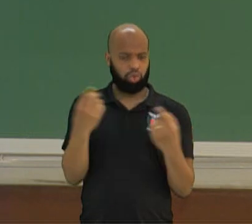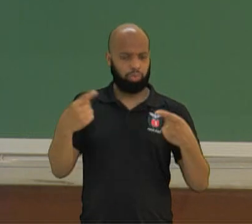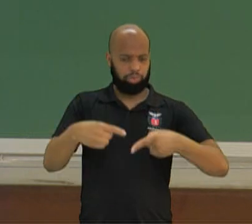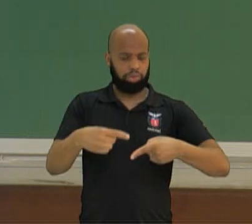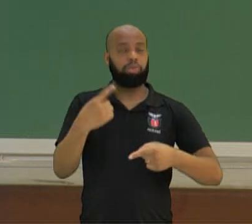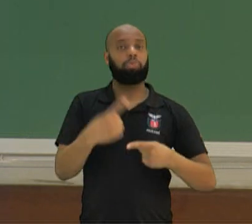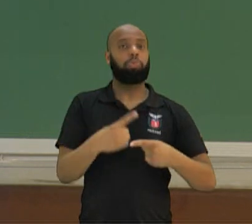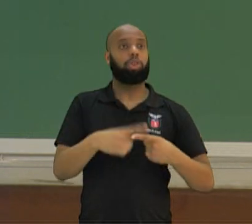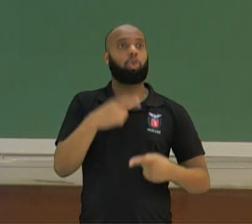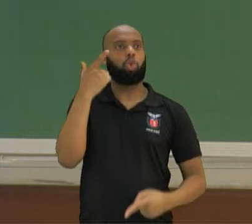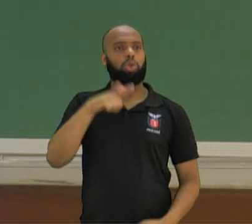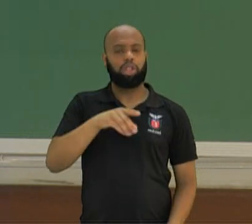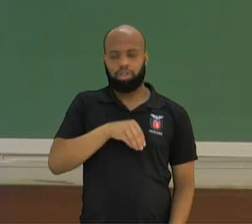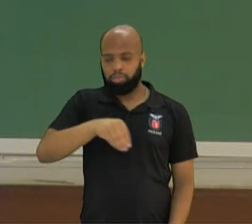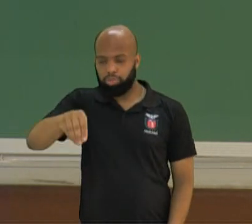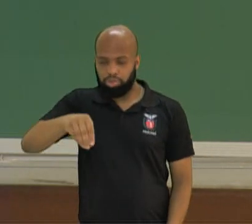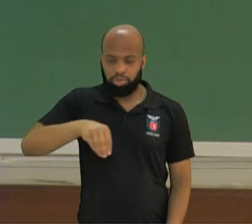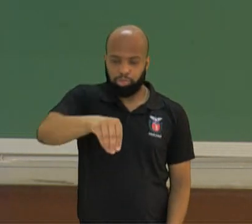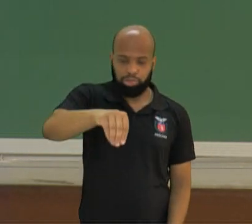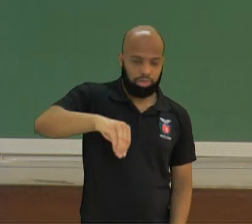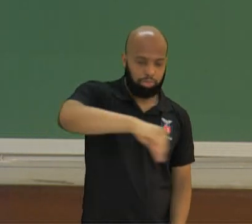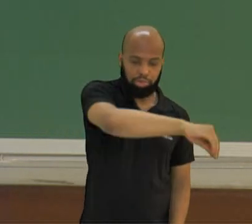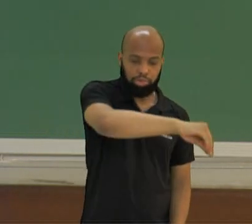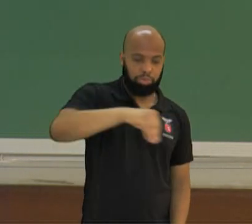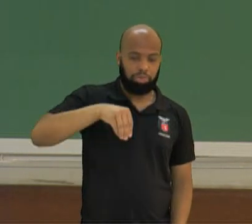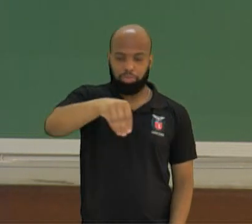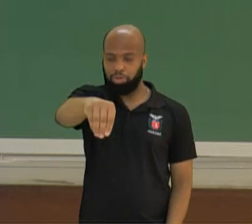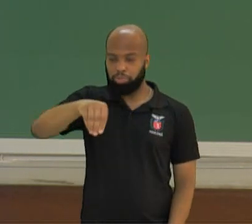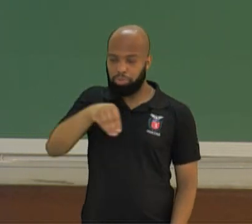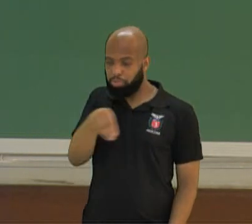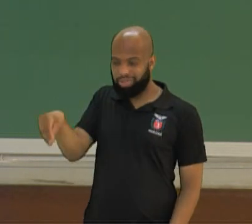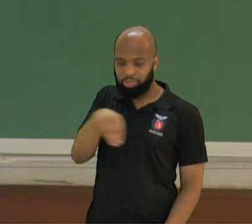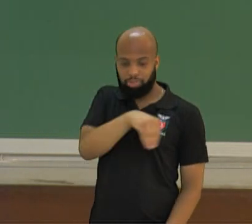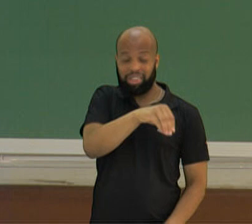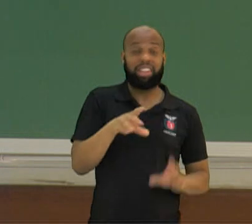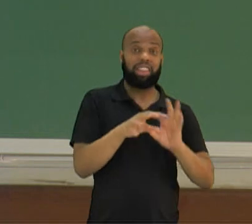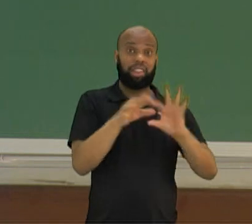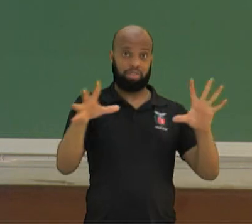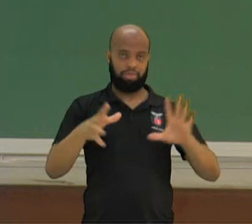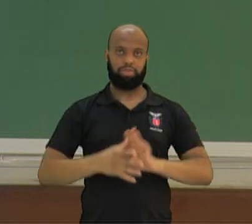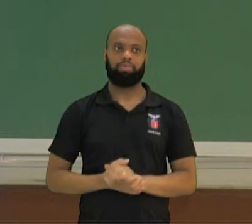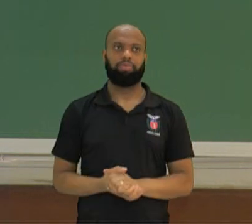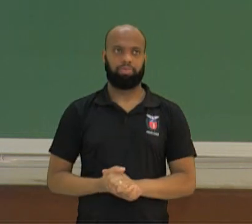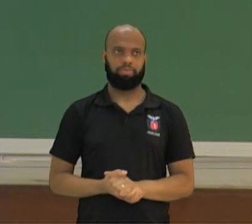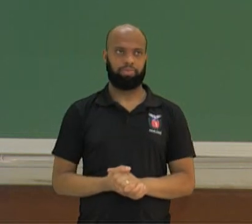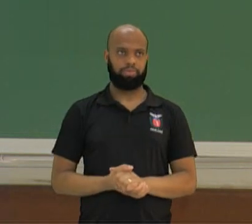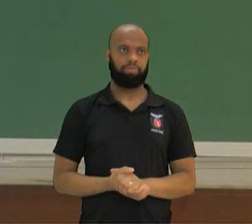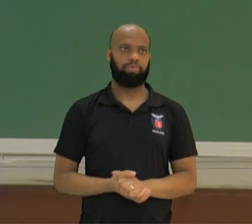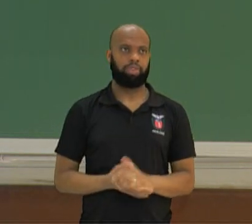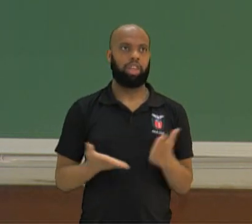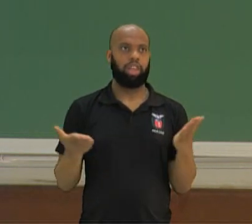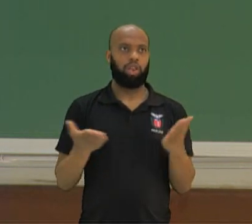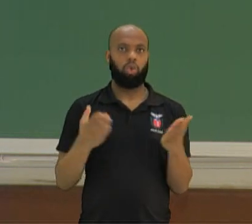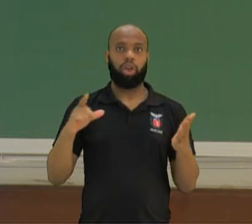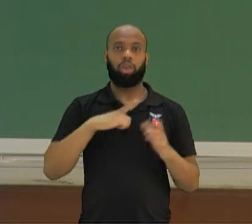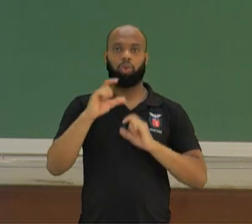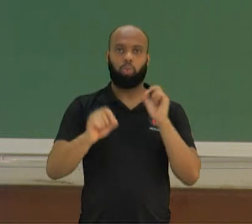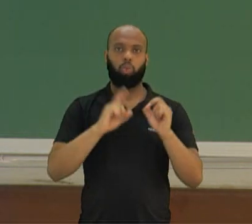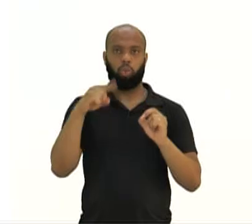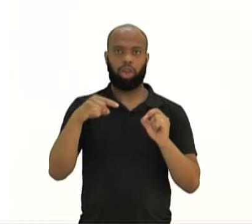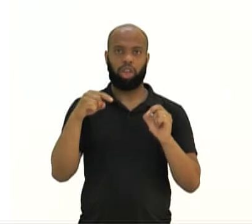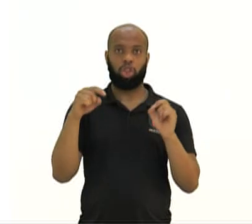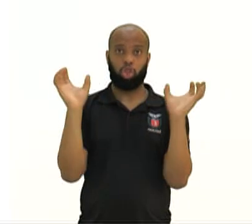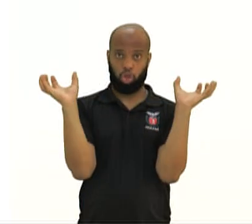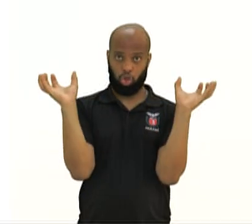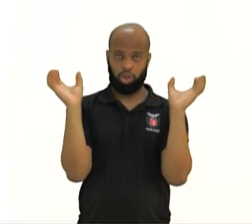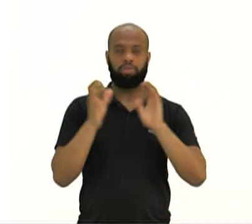por isso, por essa facilidade de se movimentar em todas as direções e quantas casas quiser. Aí temos a torre.